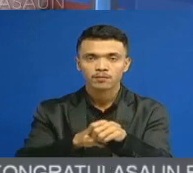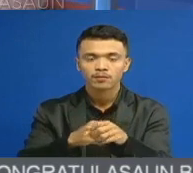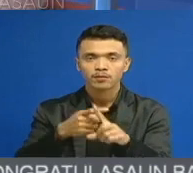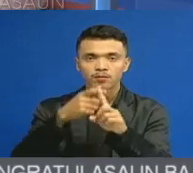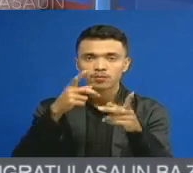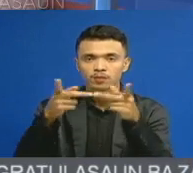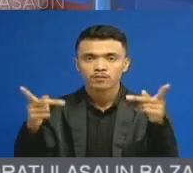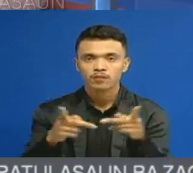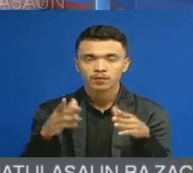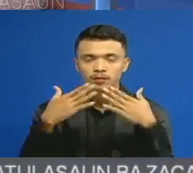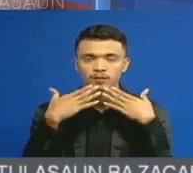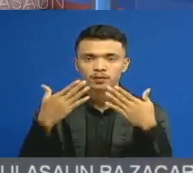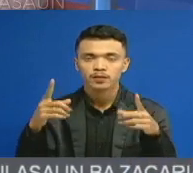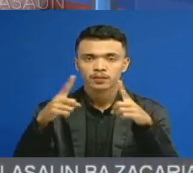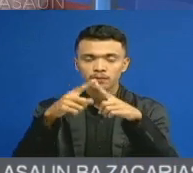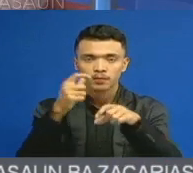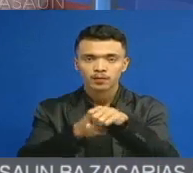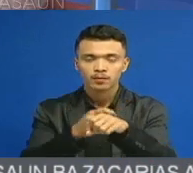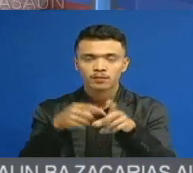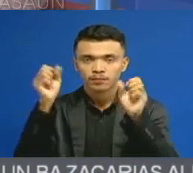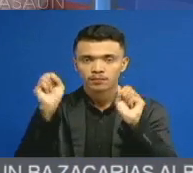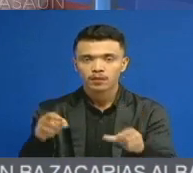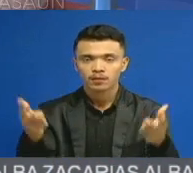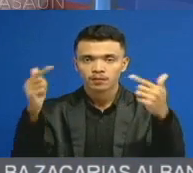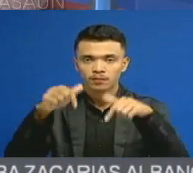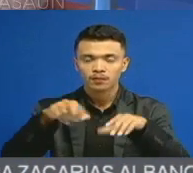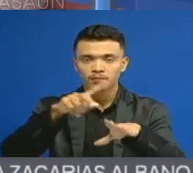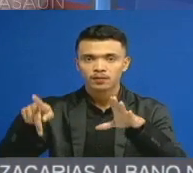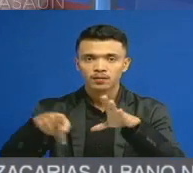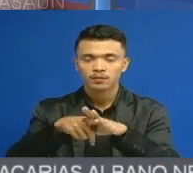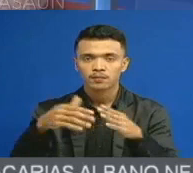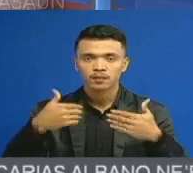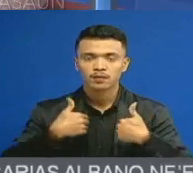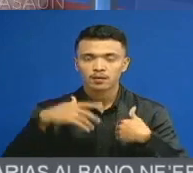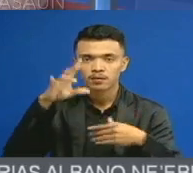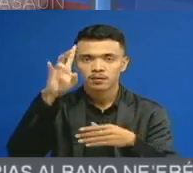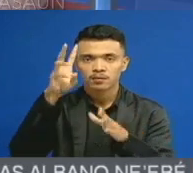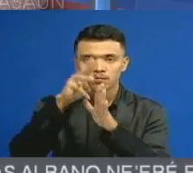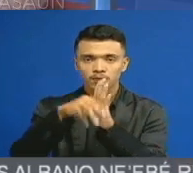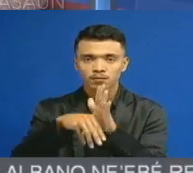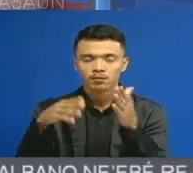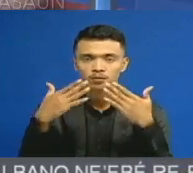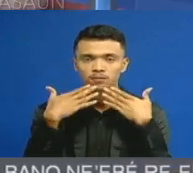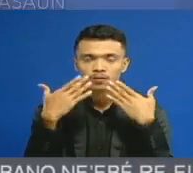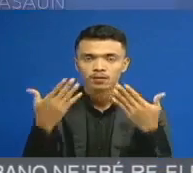estúdio me agradece por ter tempo e vem aqui disponível por uma marca presença em segmentos seguintes. Ok, obrigado,